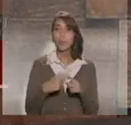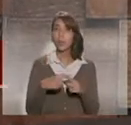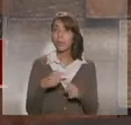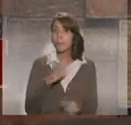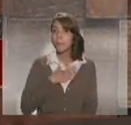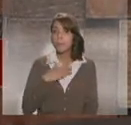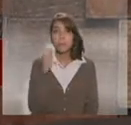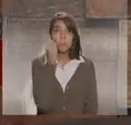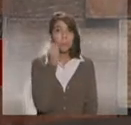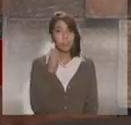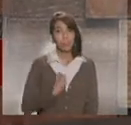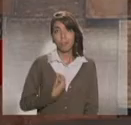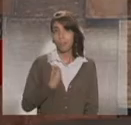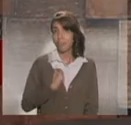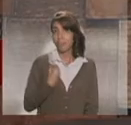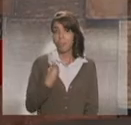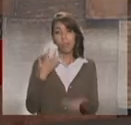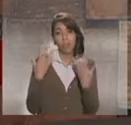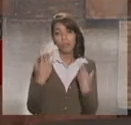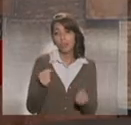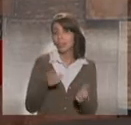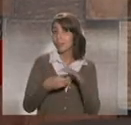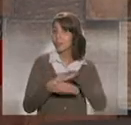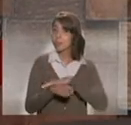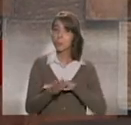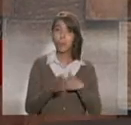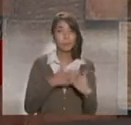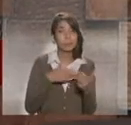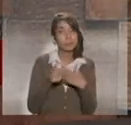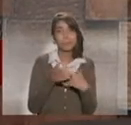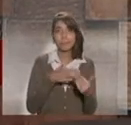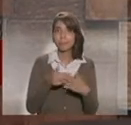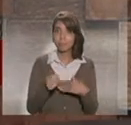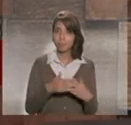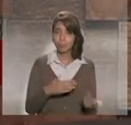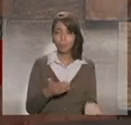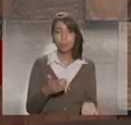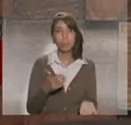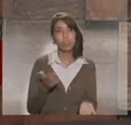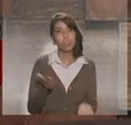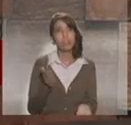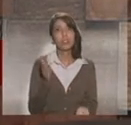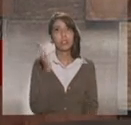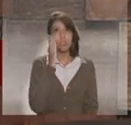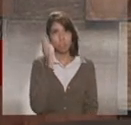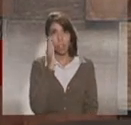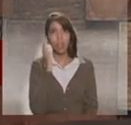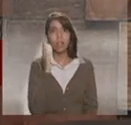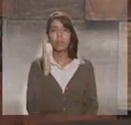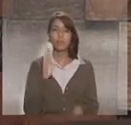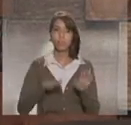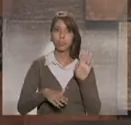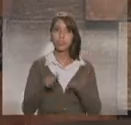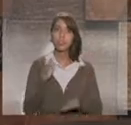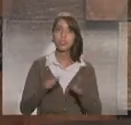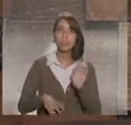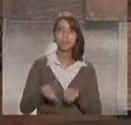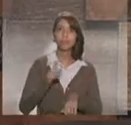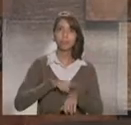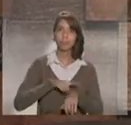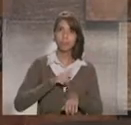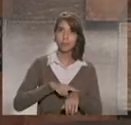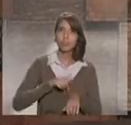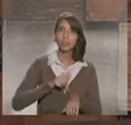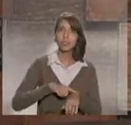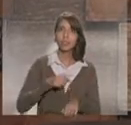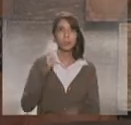que eu tive eu vou ter que conviver com ela de qualquer maneira né é claro que em algum momento mas mais ganhando mais